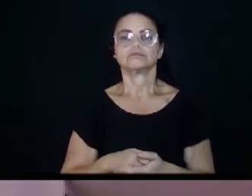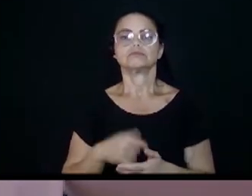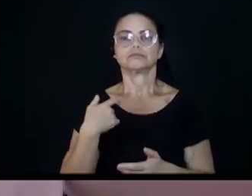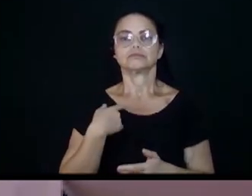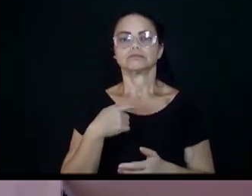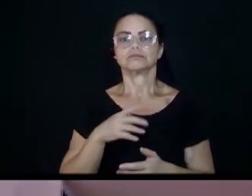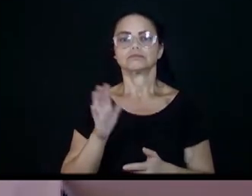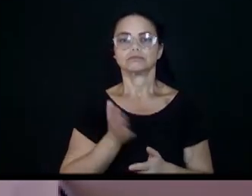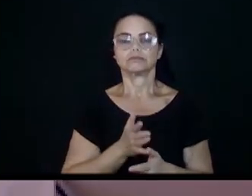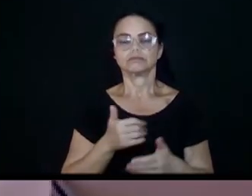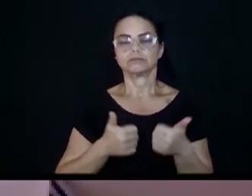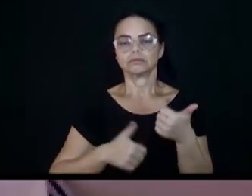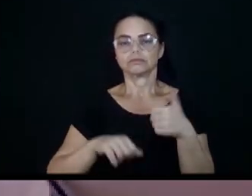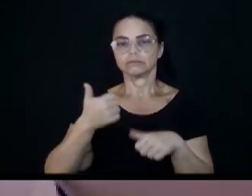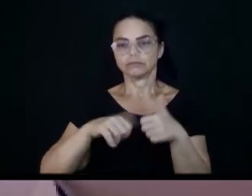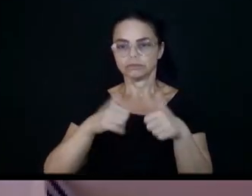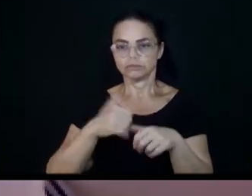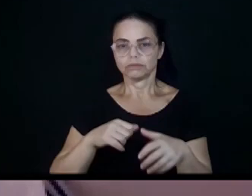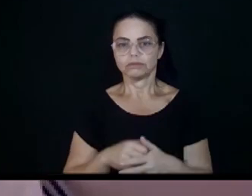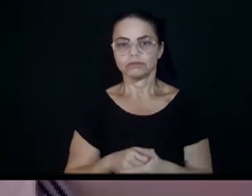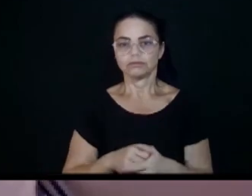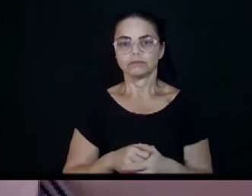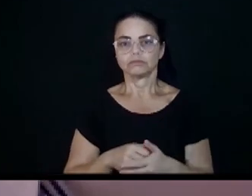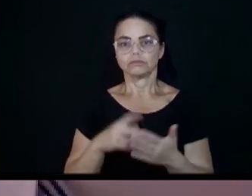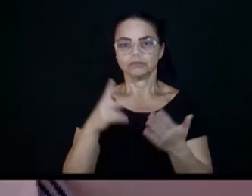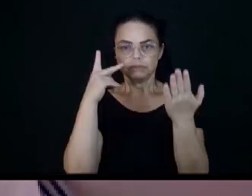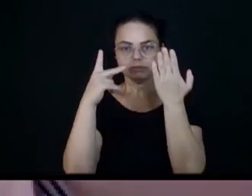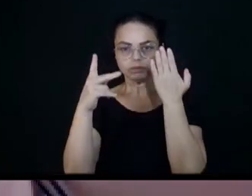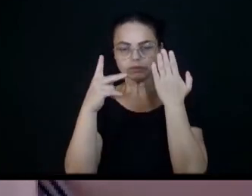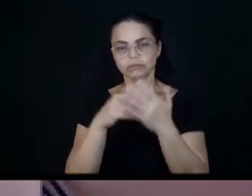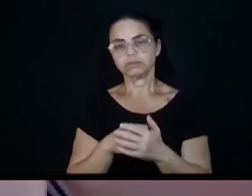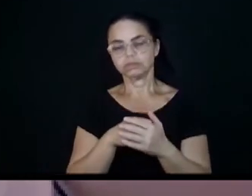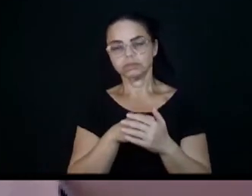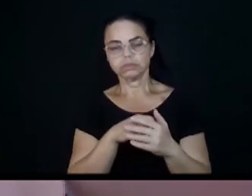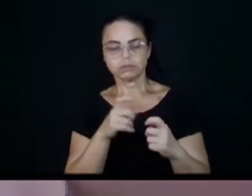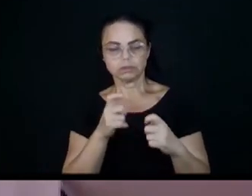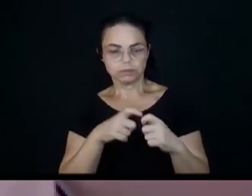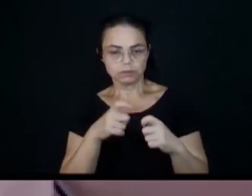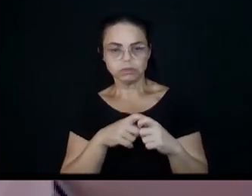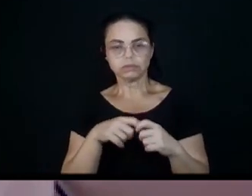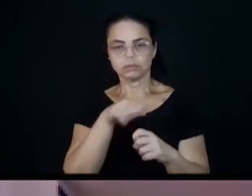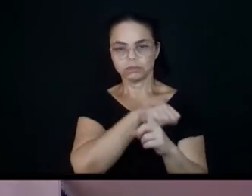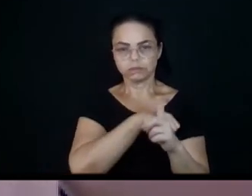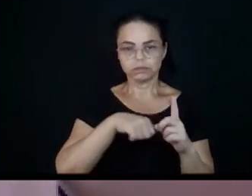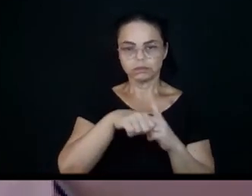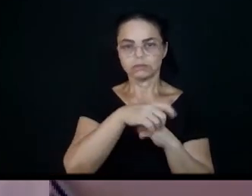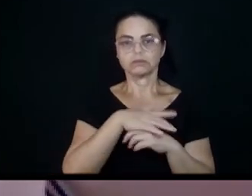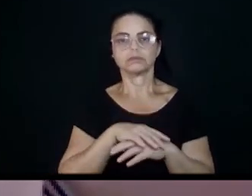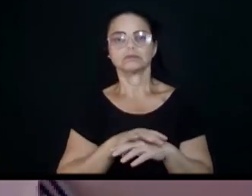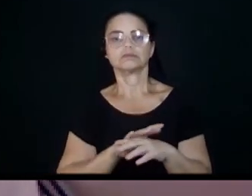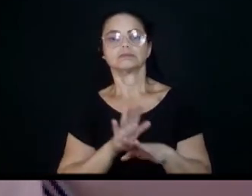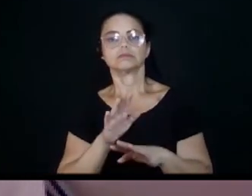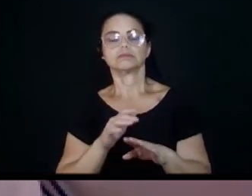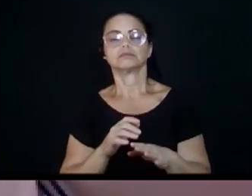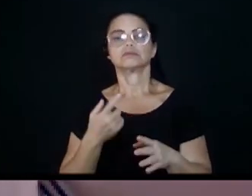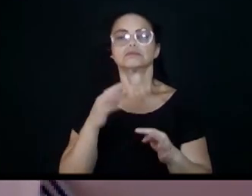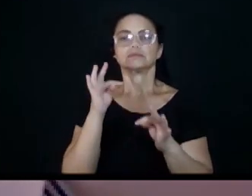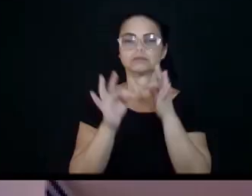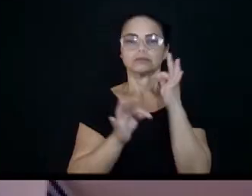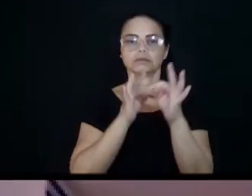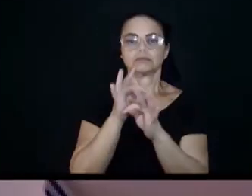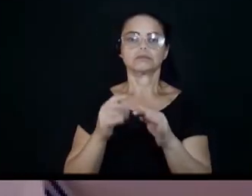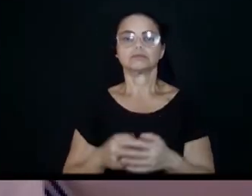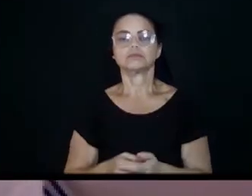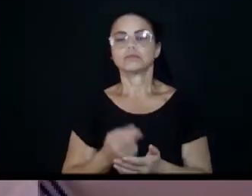avaliação biopsicossocial. Então, médicos, psicólogos, algumas vezes terapeutas ocupacionais, nutricionistas,